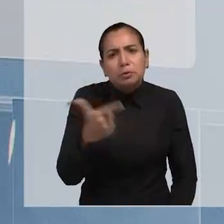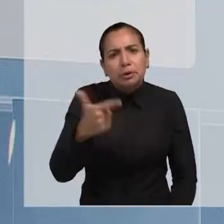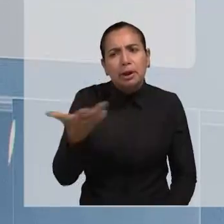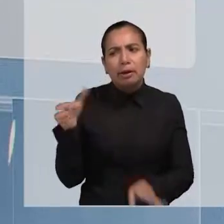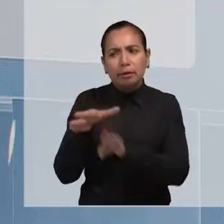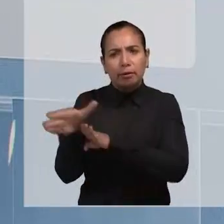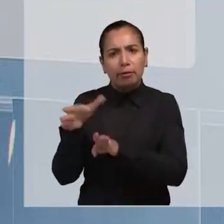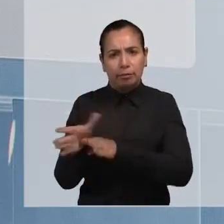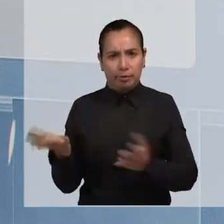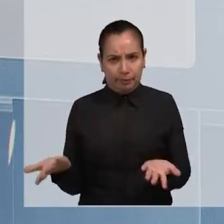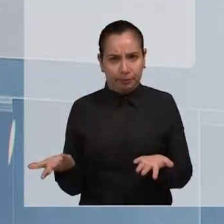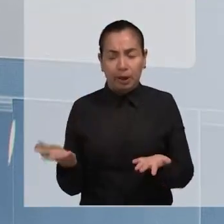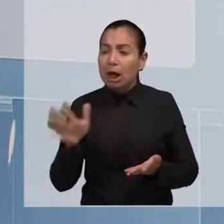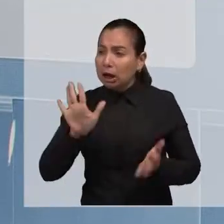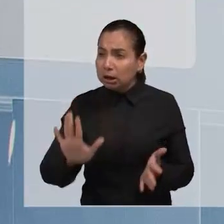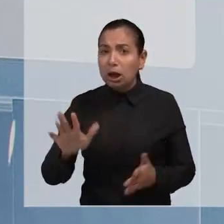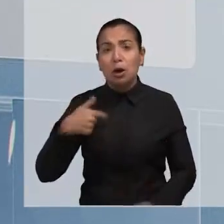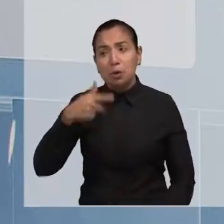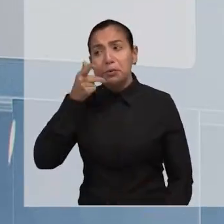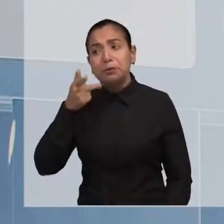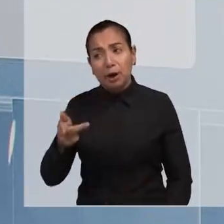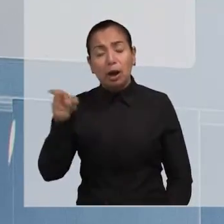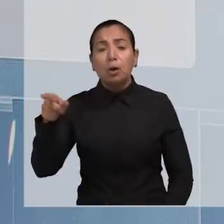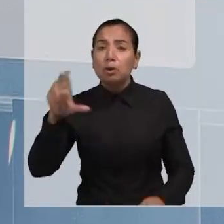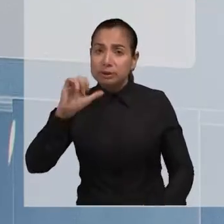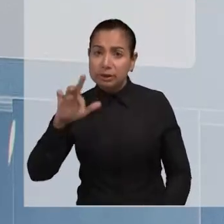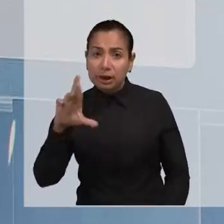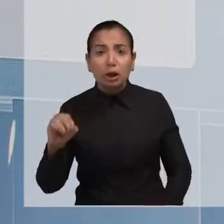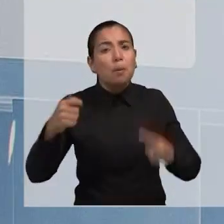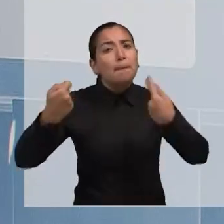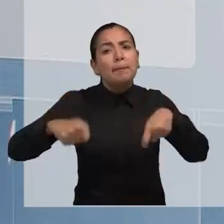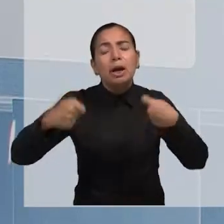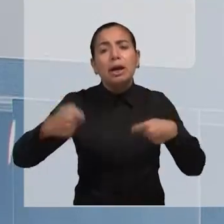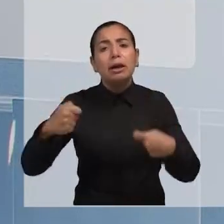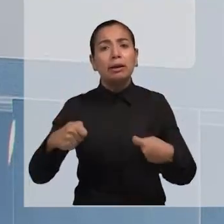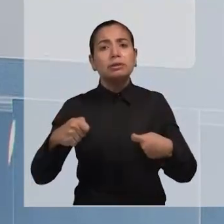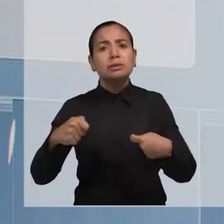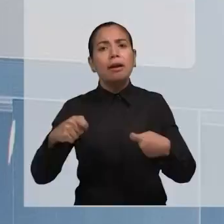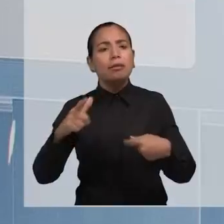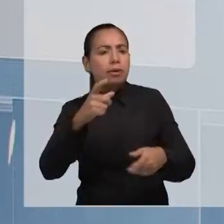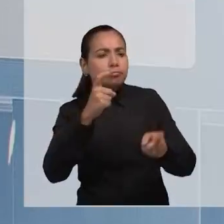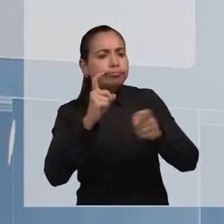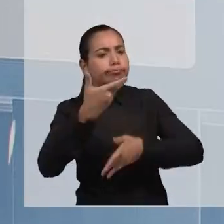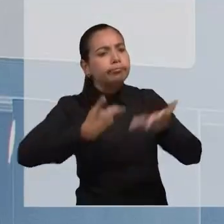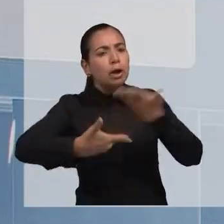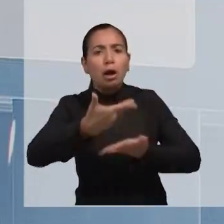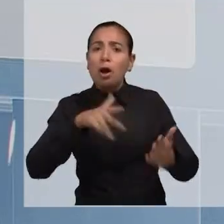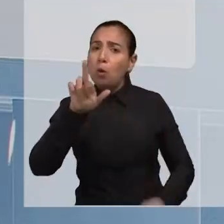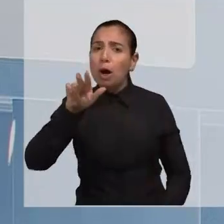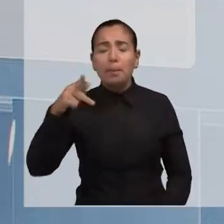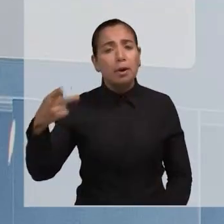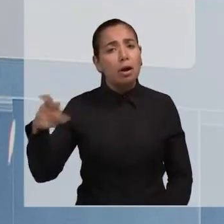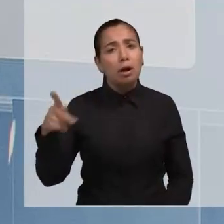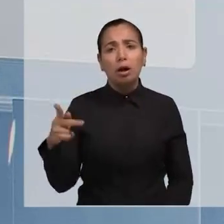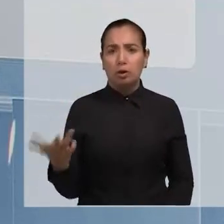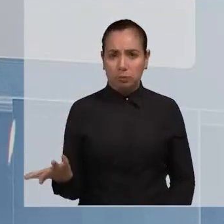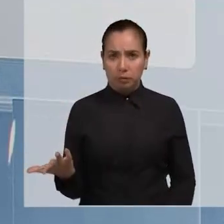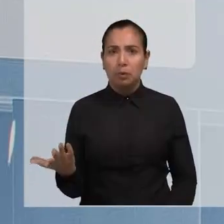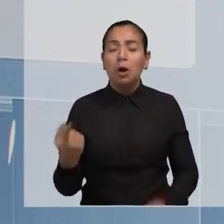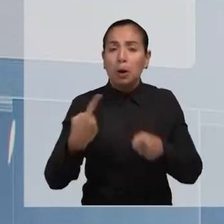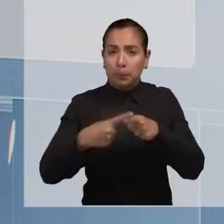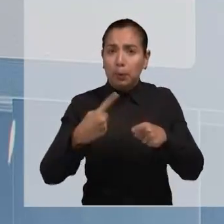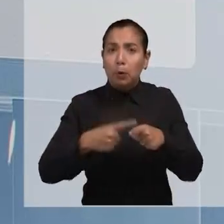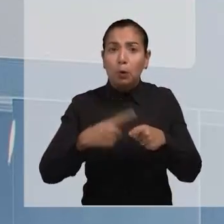irmão. Certo? Porque o Luiz colocou uma coisa que é preciso que se coloque com ele. Doutor Ciro, o senhor tem contra o senhor o